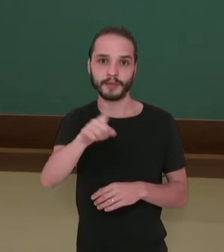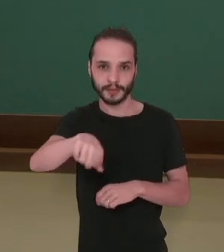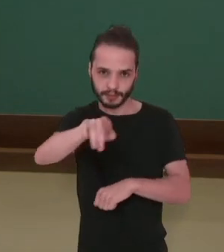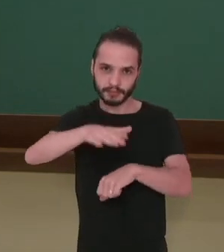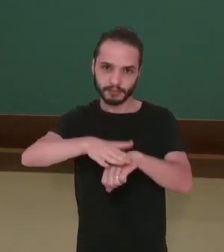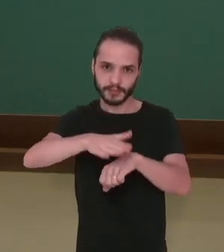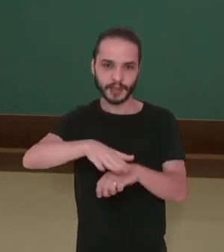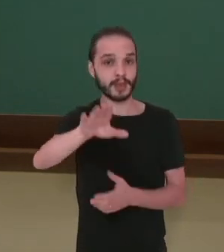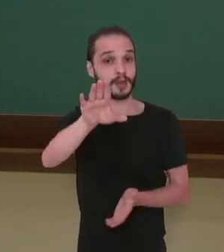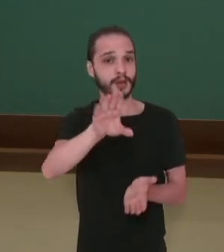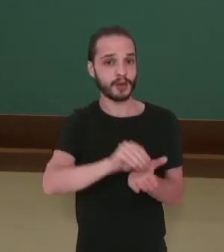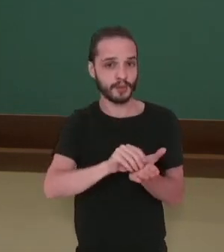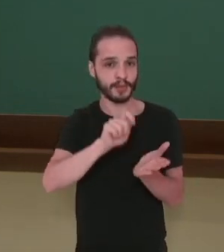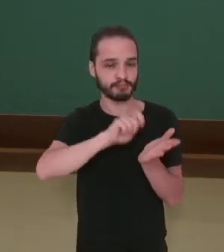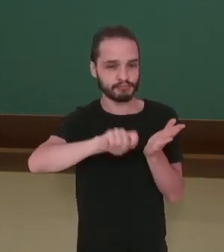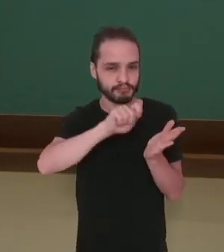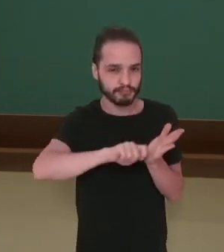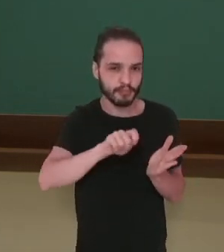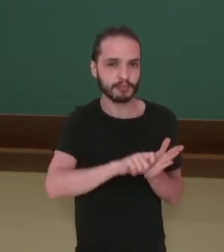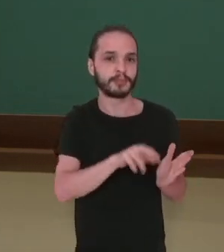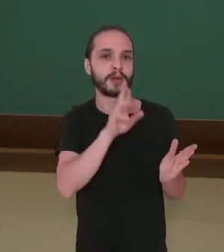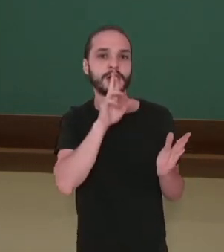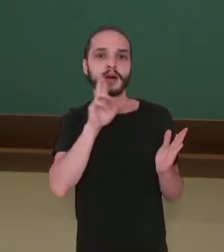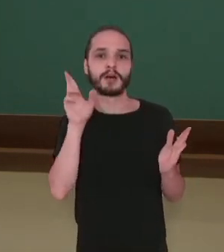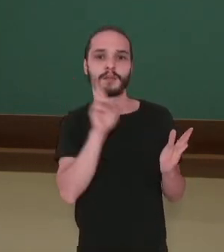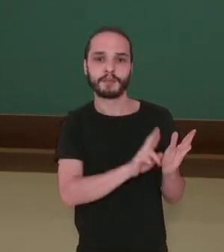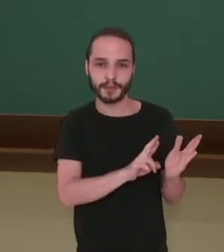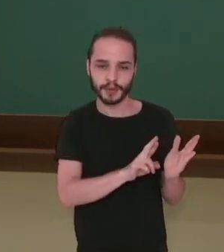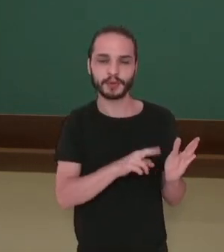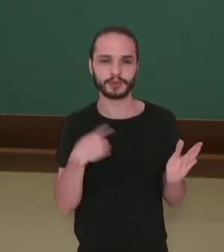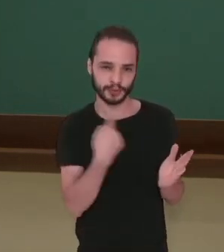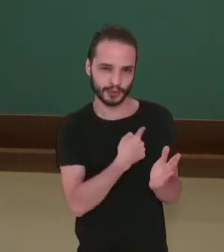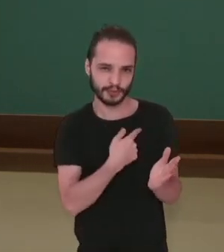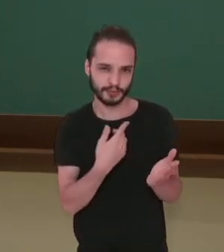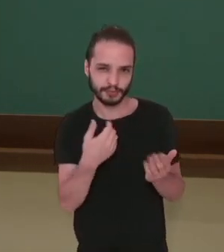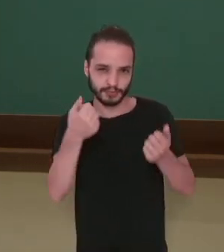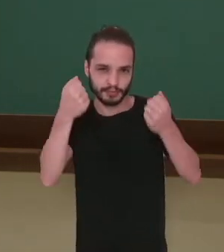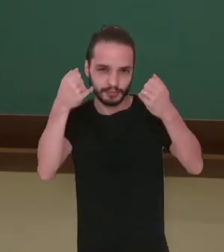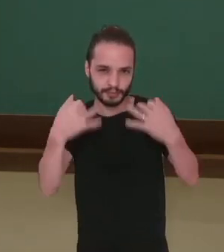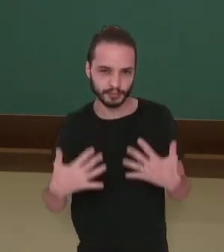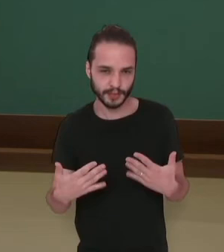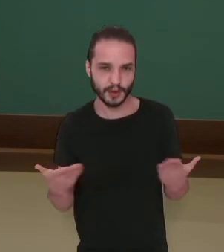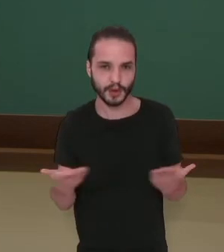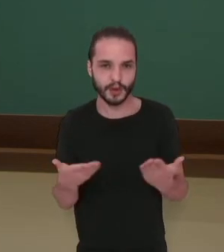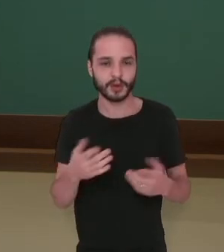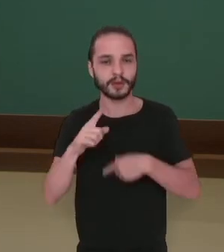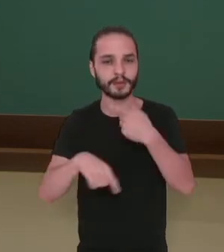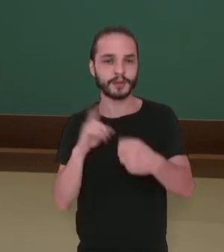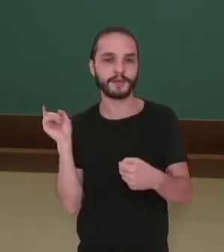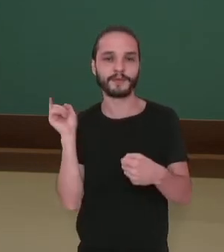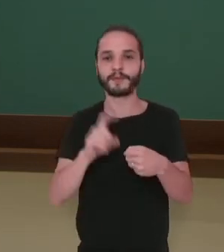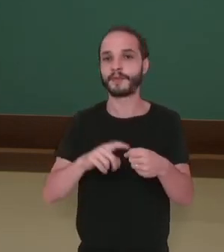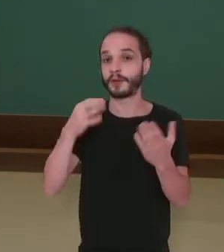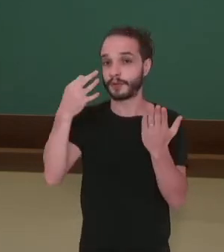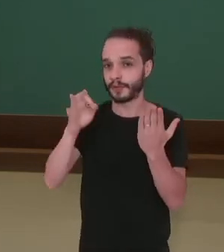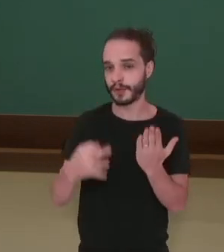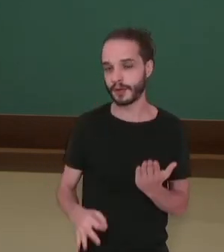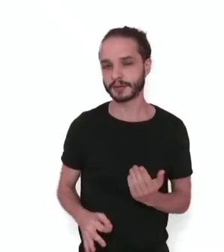no caderno de vocês, vão responder a partir daquilo que nós conversamos nessa aula e nós voltamos com a correção.